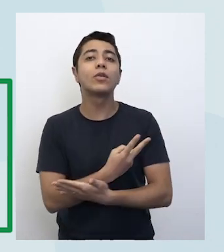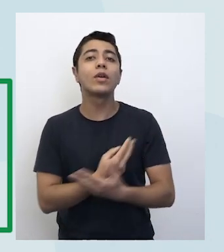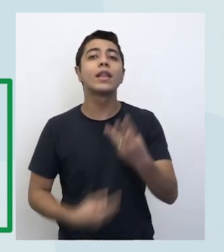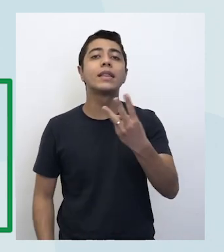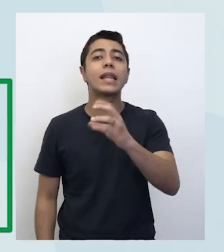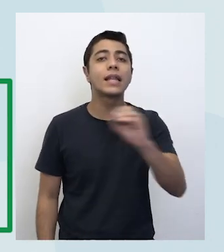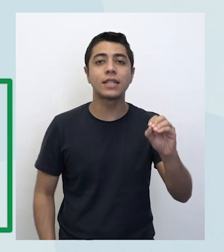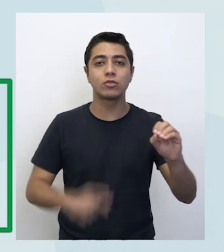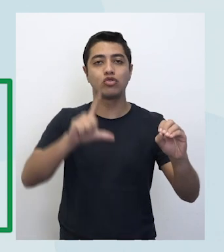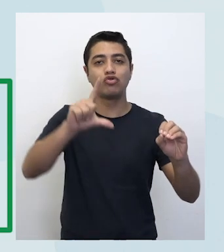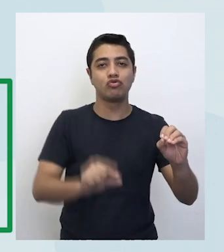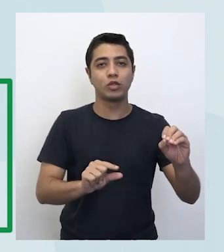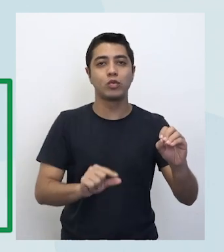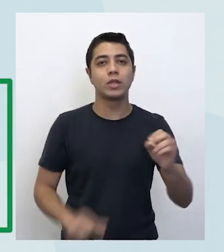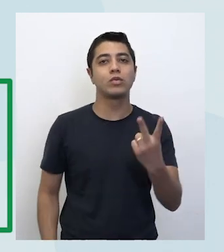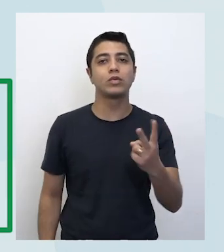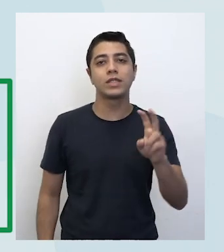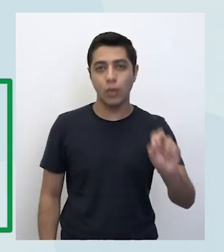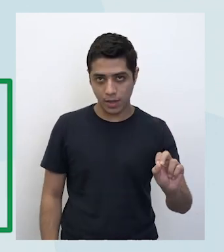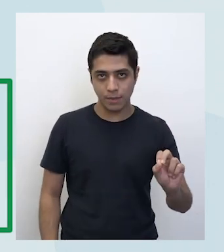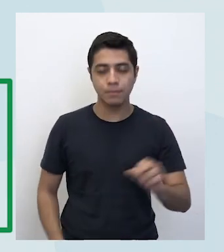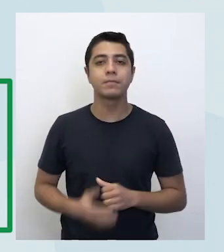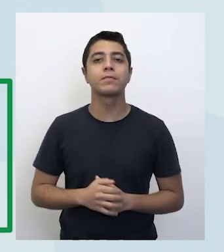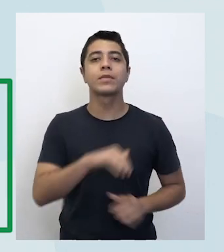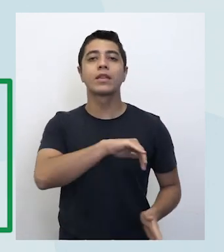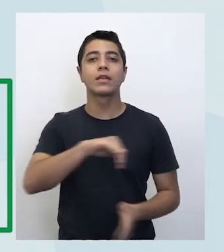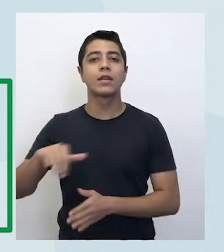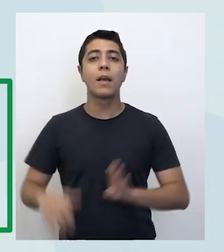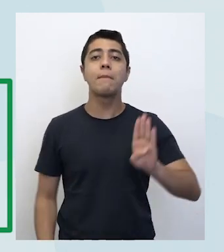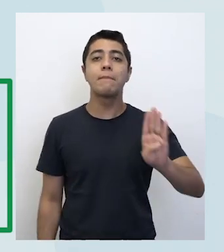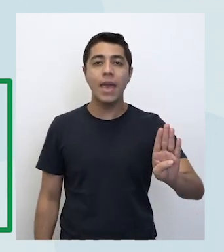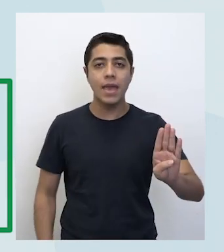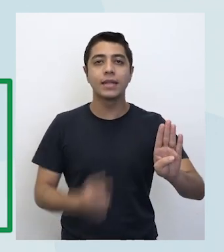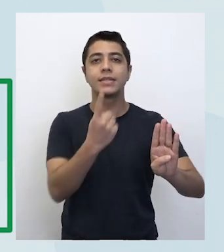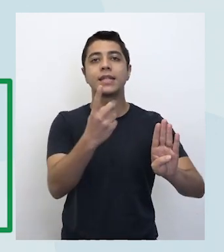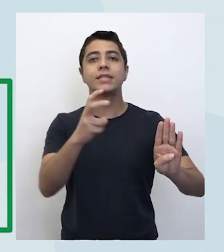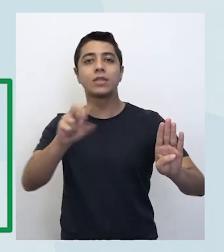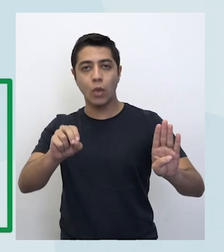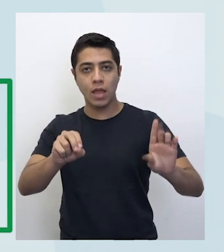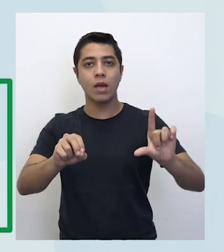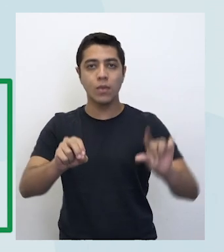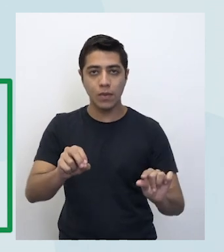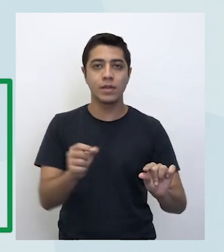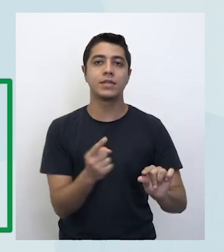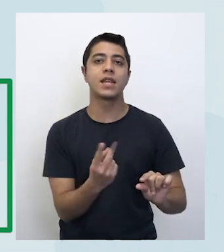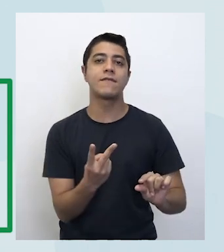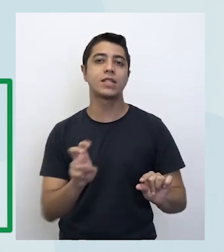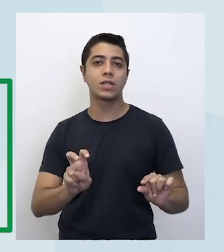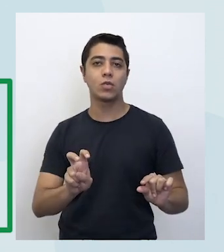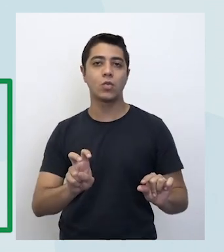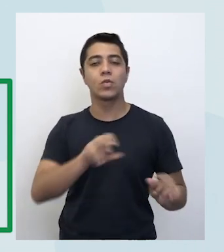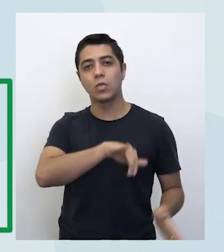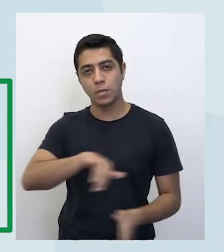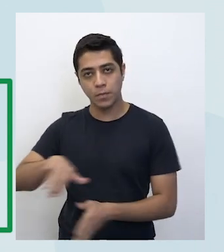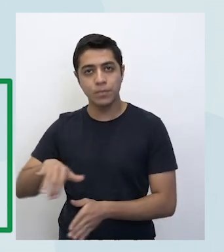para 250. O meu reagente B, ele caiu de 150 para 125. E o que aconteceu com o meu